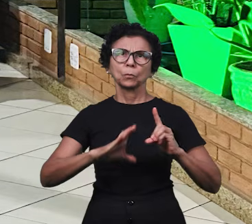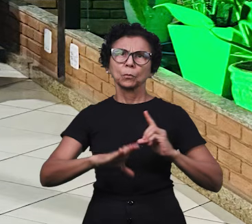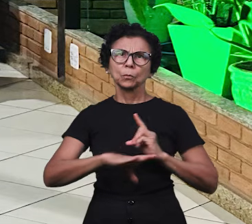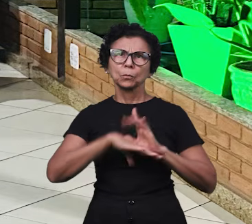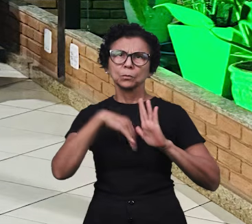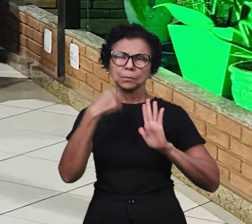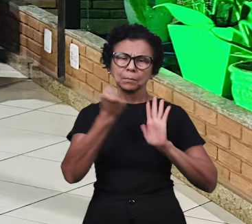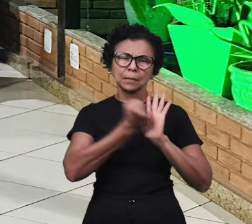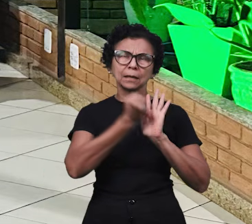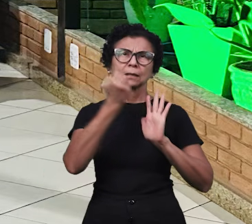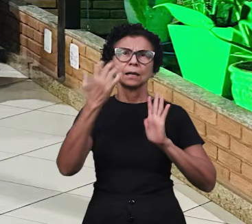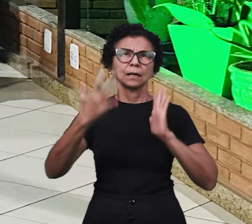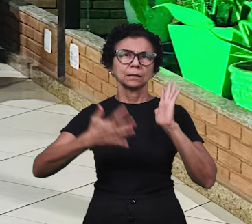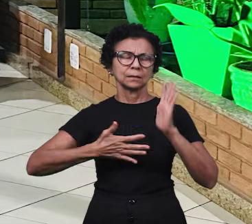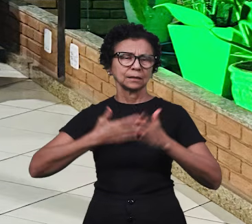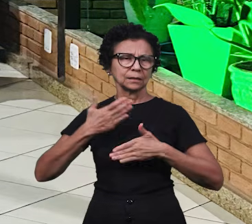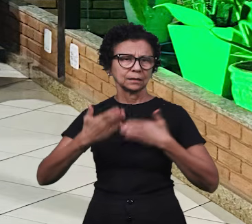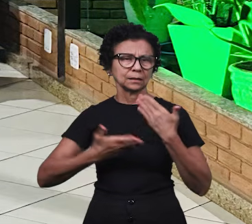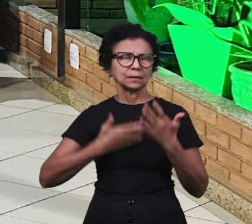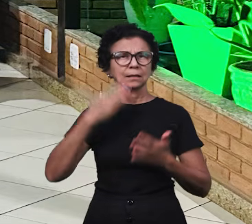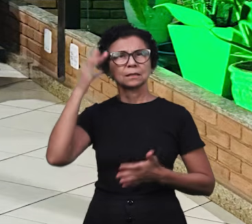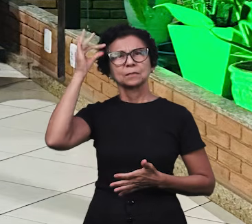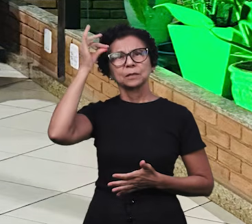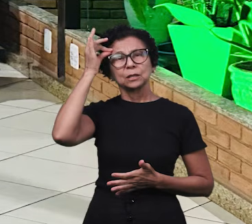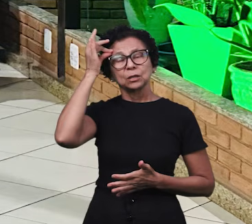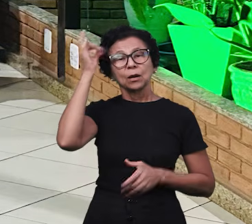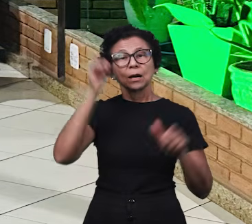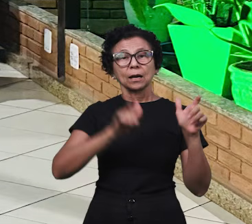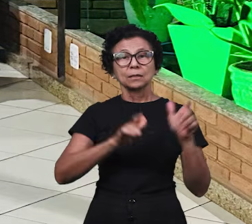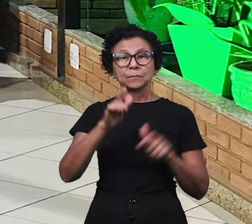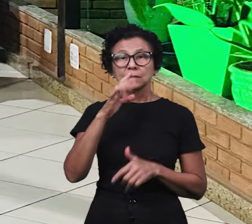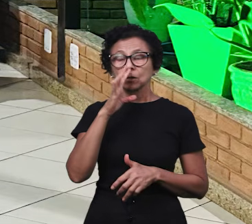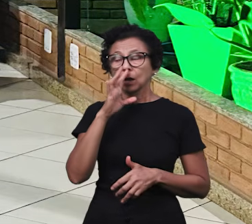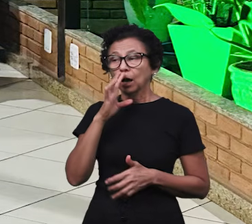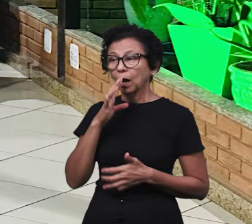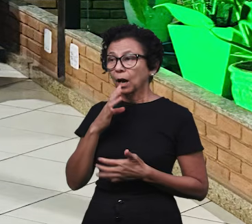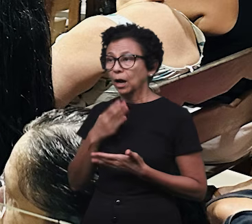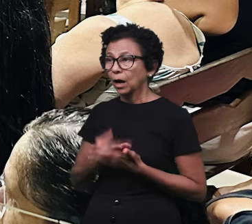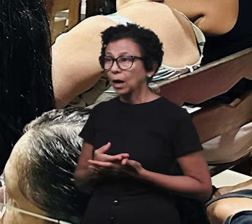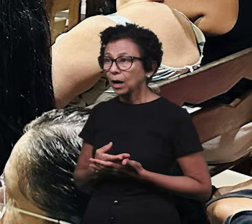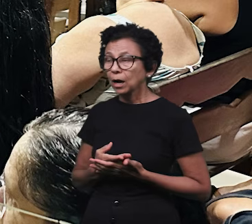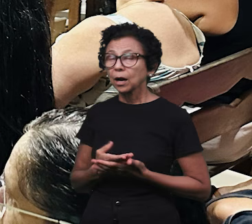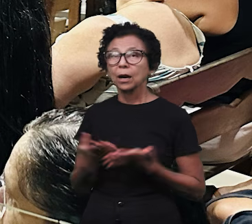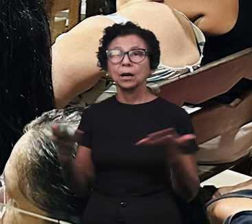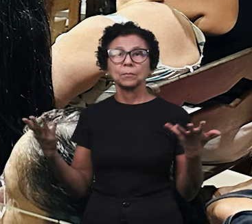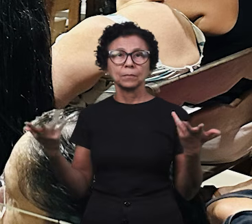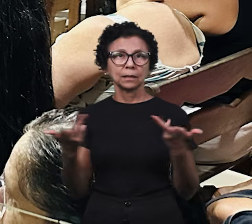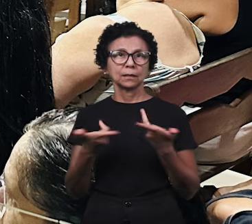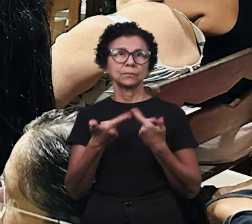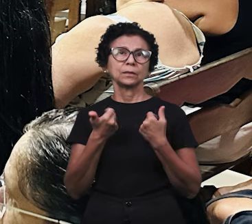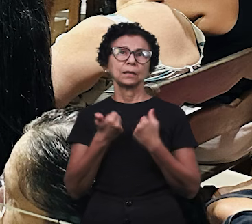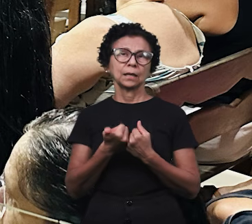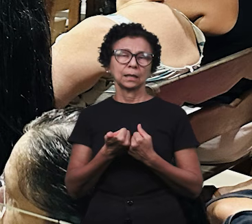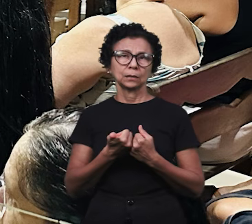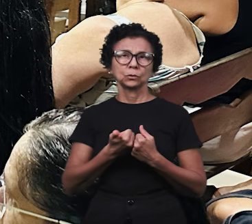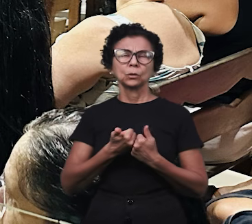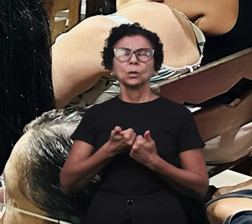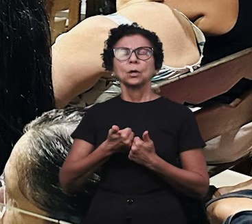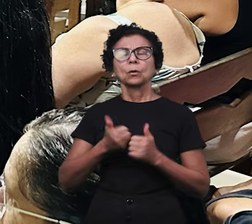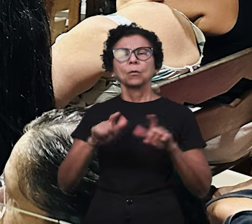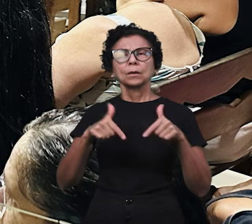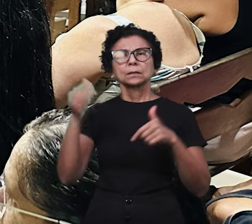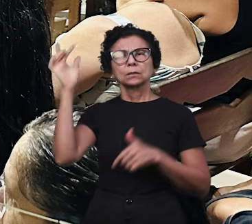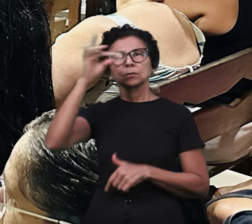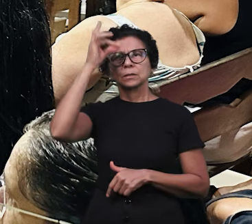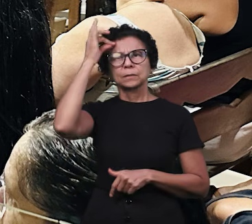O culto foi marcado por grande alegria espiritual e quem esteve ali saiu maravilhado com aquilo que o Senhor tem realizado na obra